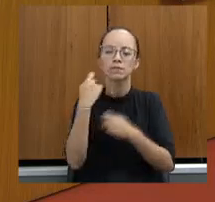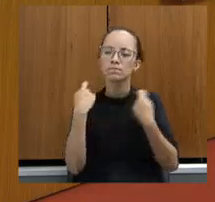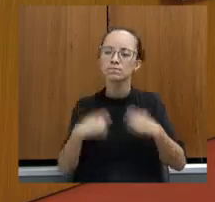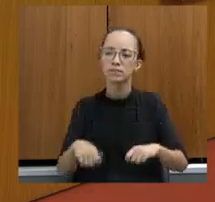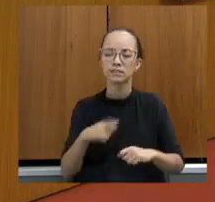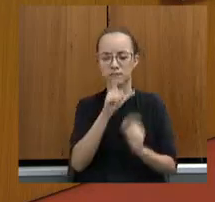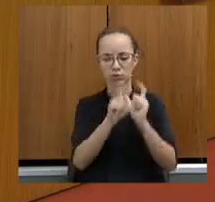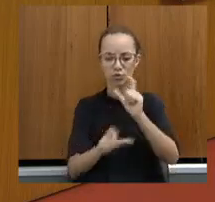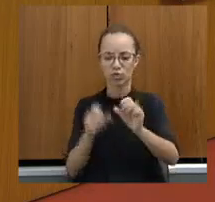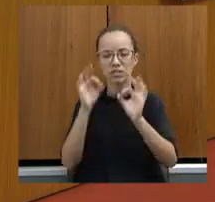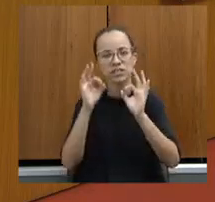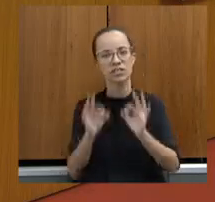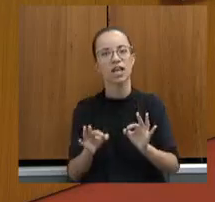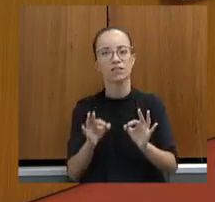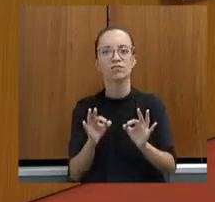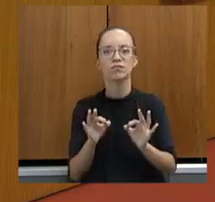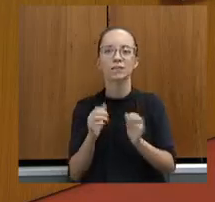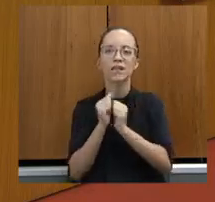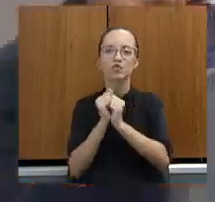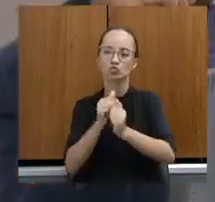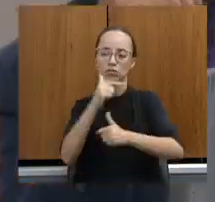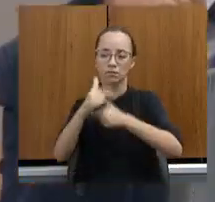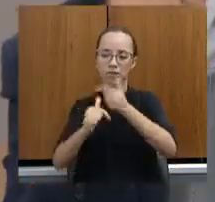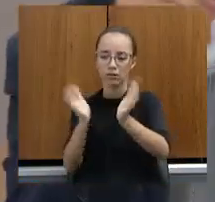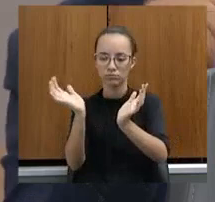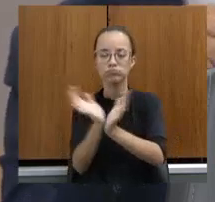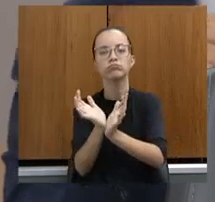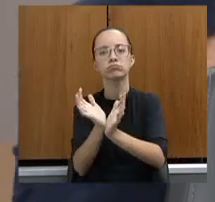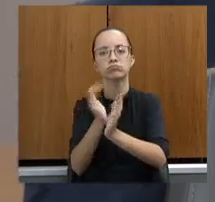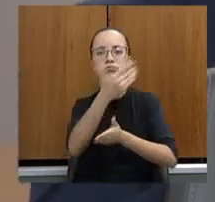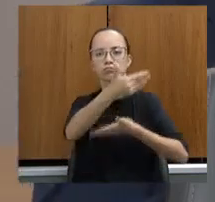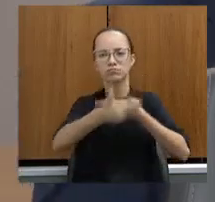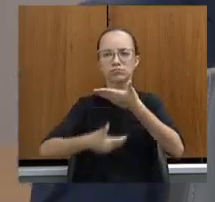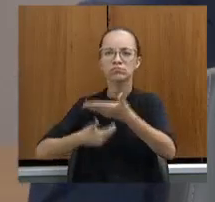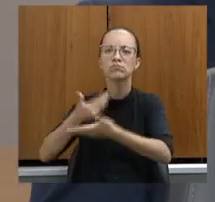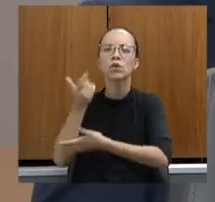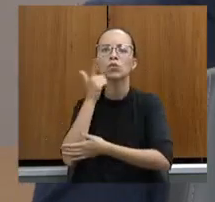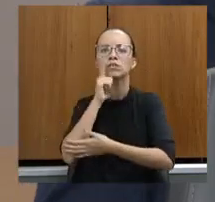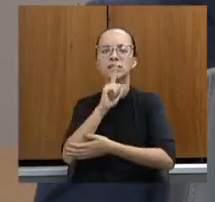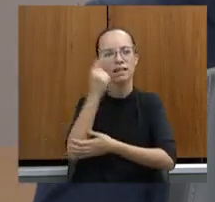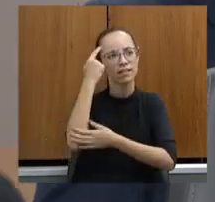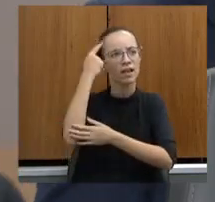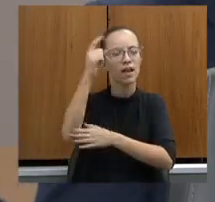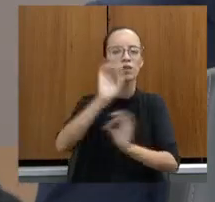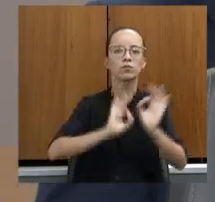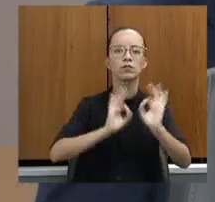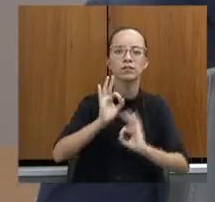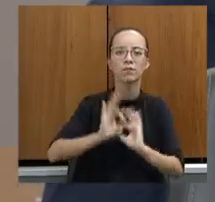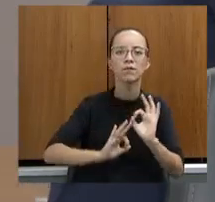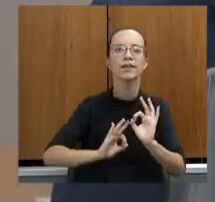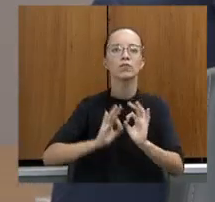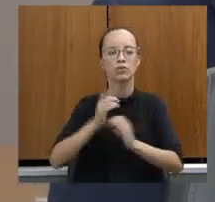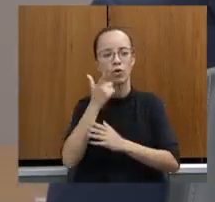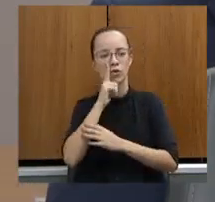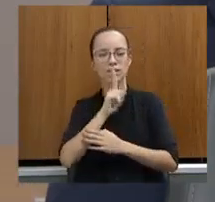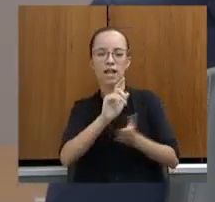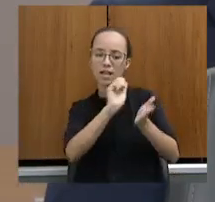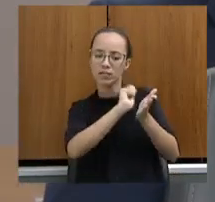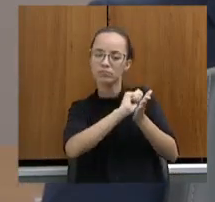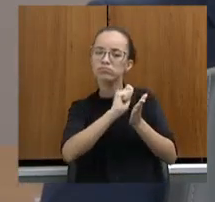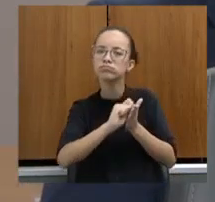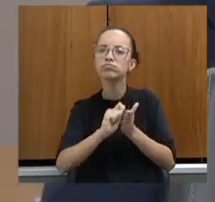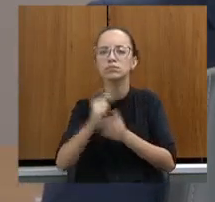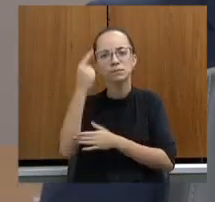as pessoas que carregam o piano né que executa efetivamente a ideia é o planejamento né que consegue escrever efetivamente